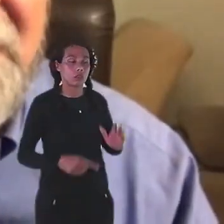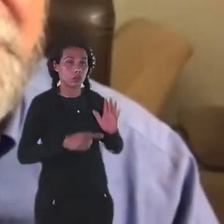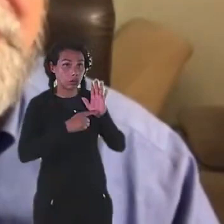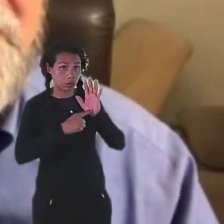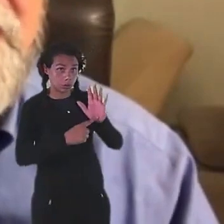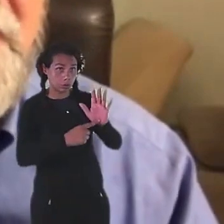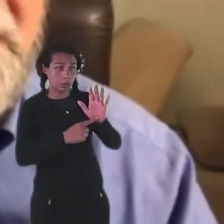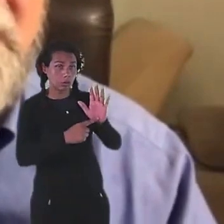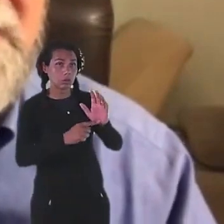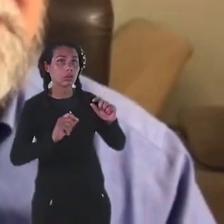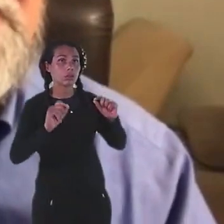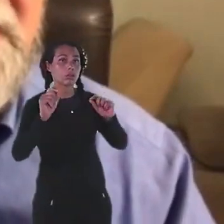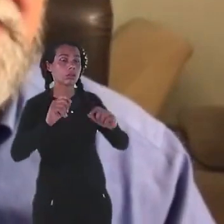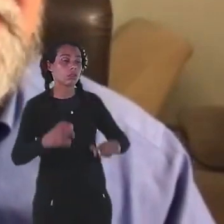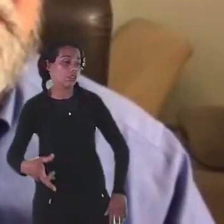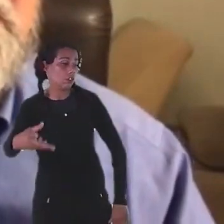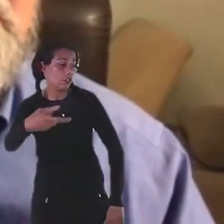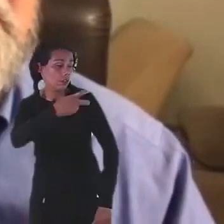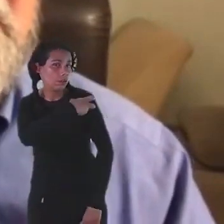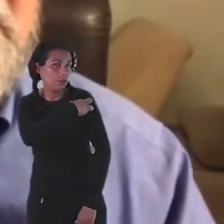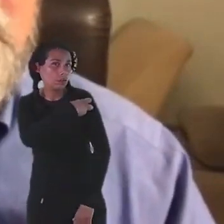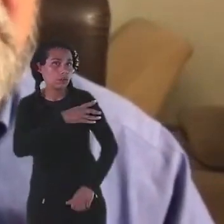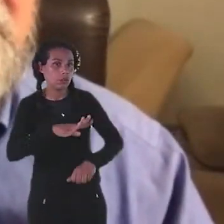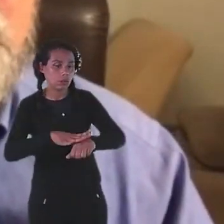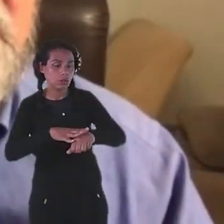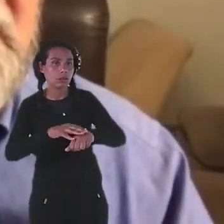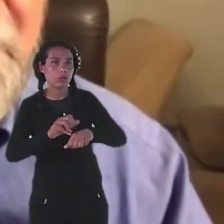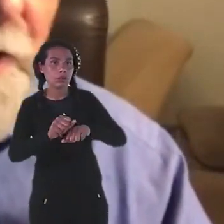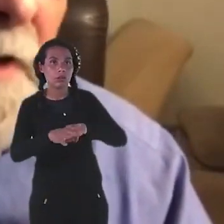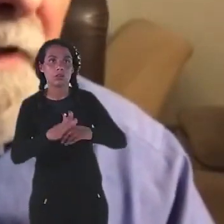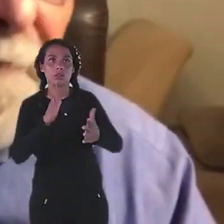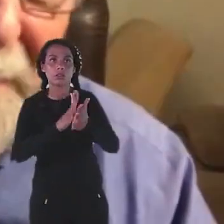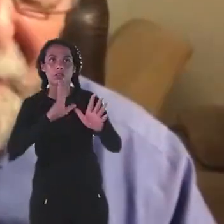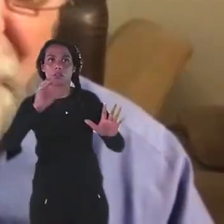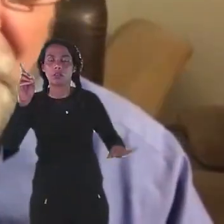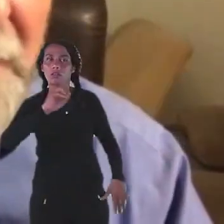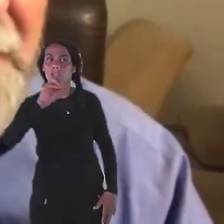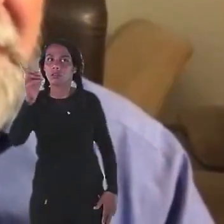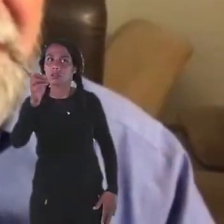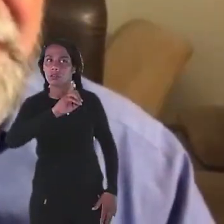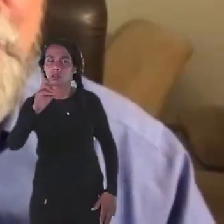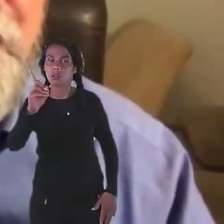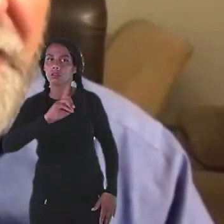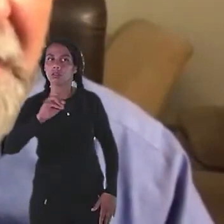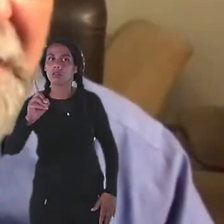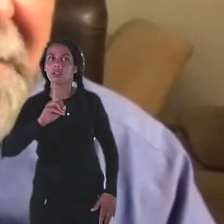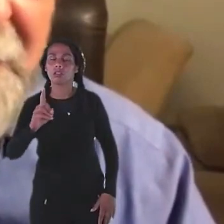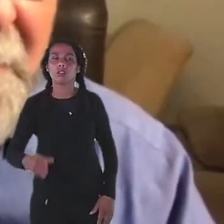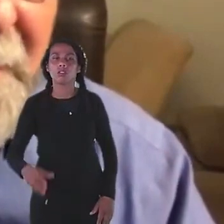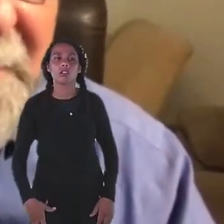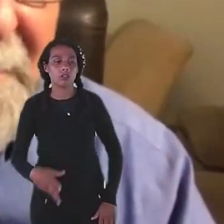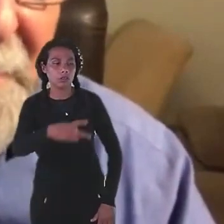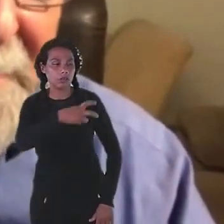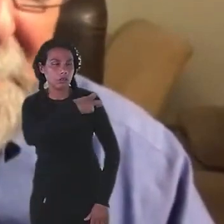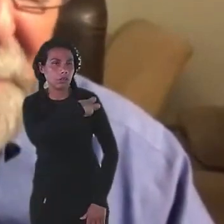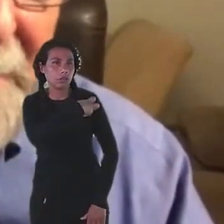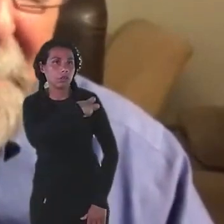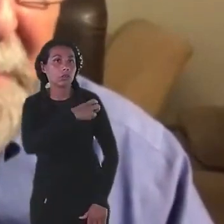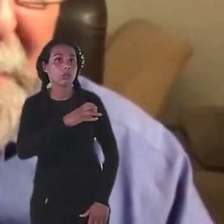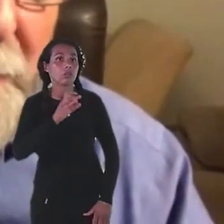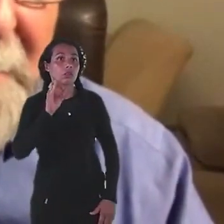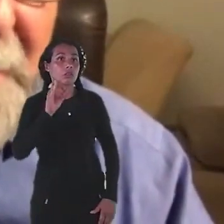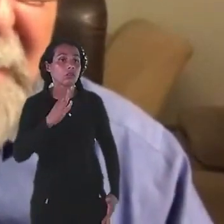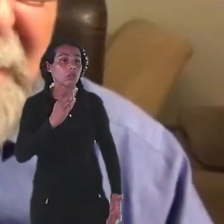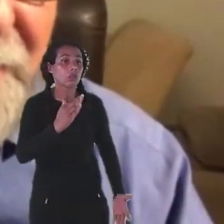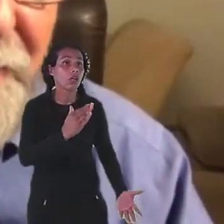só a vacinação por si só não é suficiente. E os exemplos ao reverso, o Chile, que teve uma vacinação